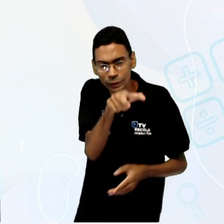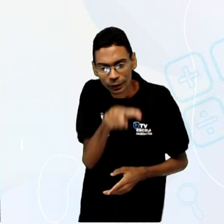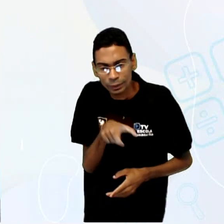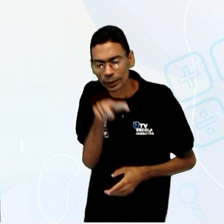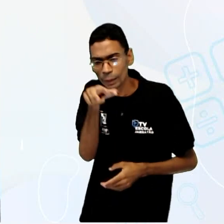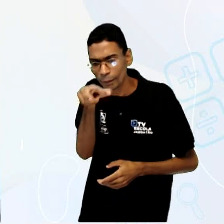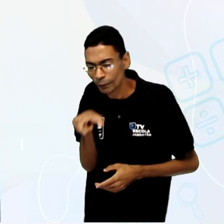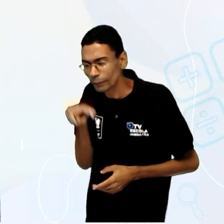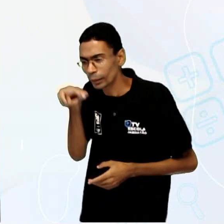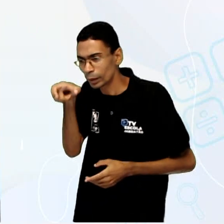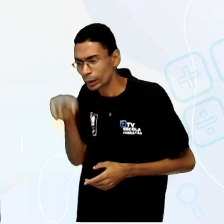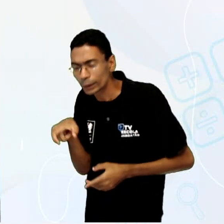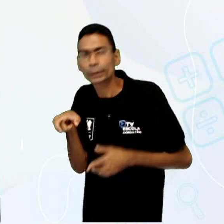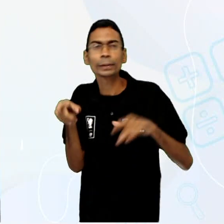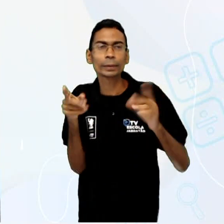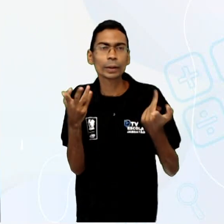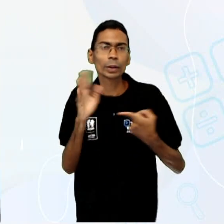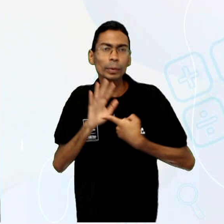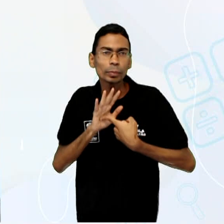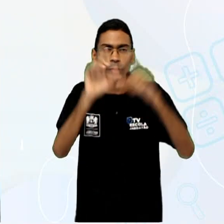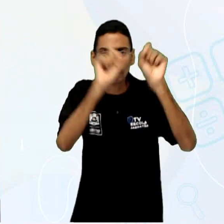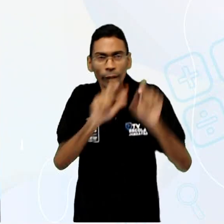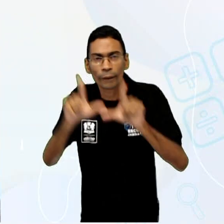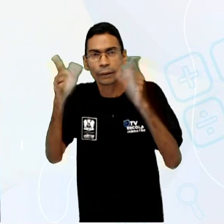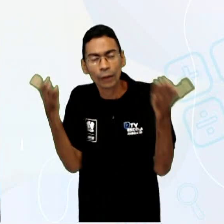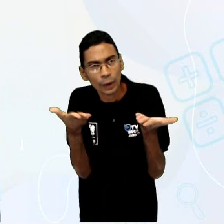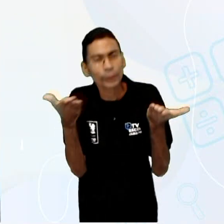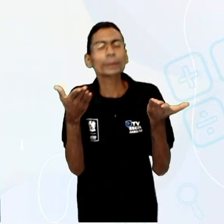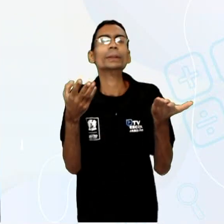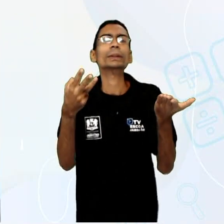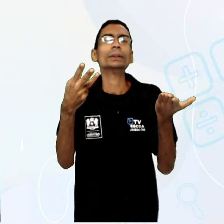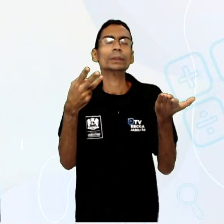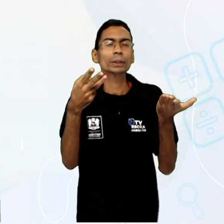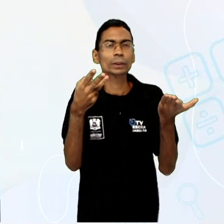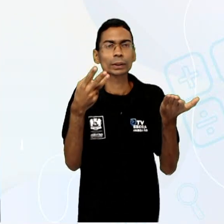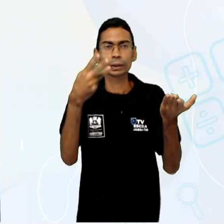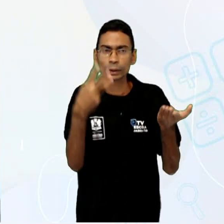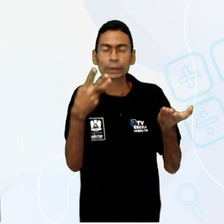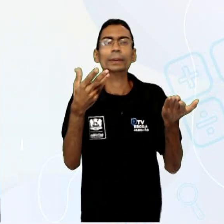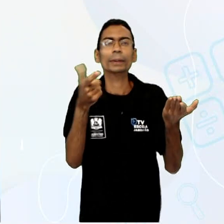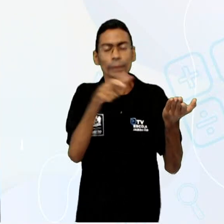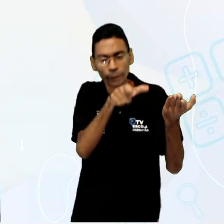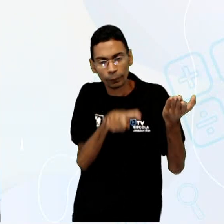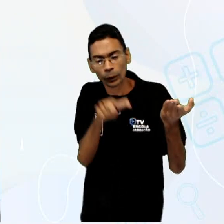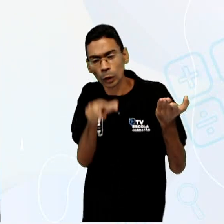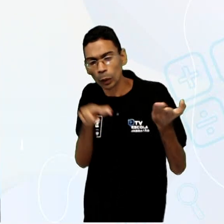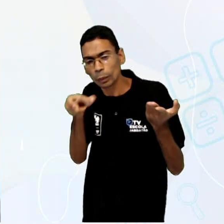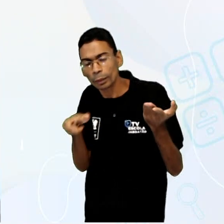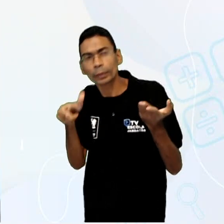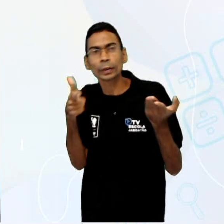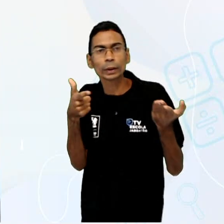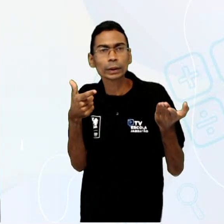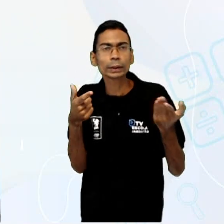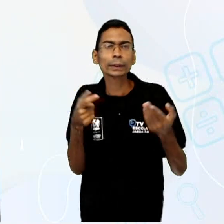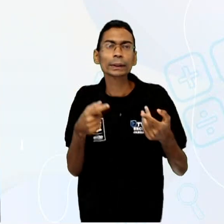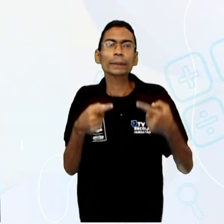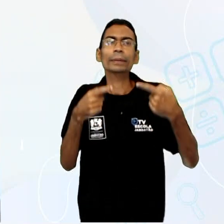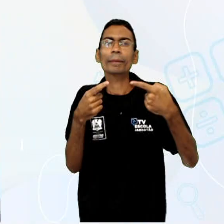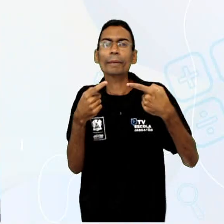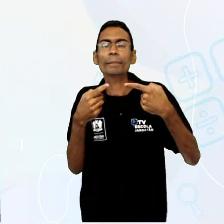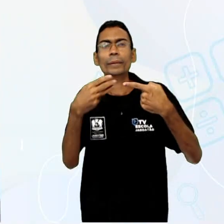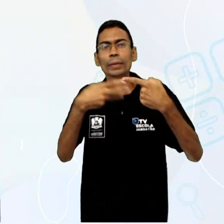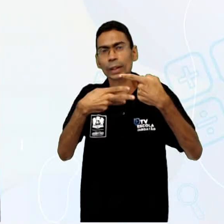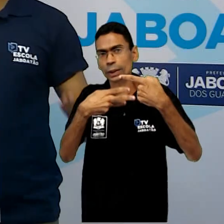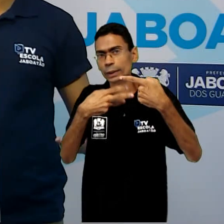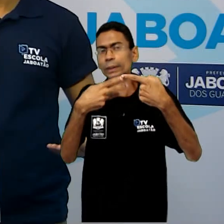quantas partes? 1, 2, 3. 3 partes, portanto, 3 é o denominador. O número que fica acima do